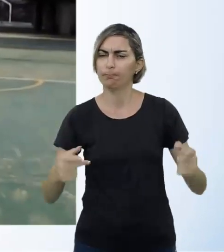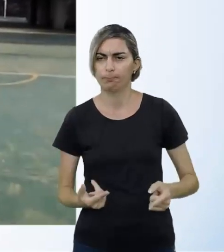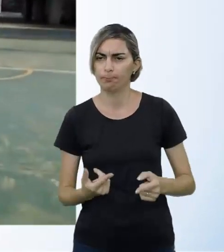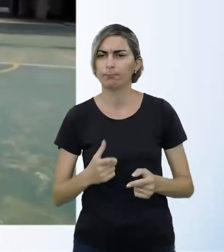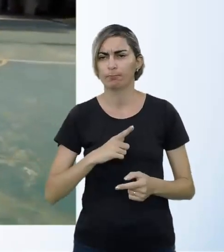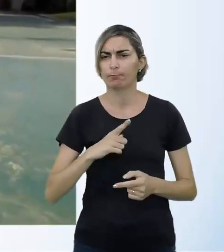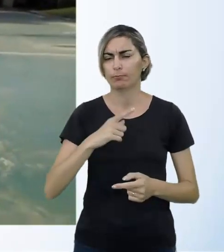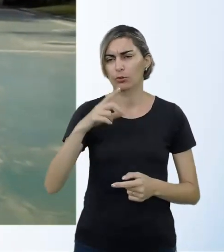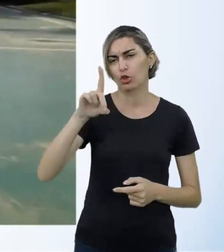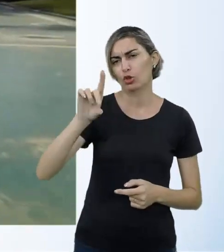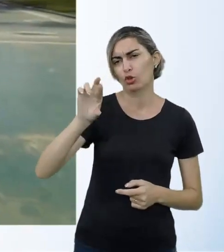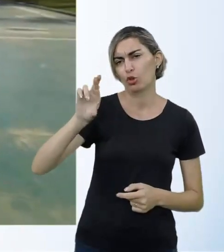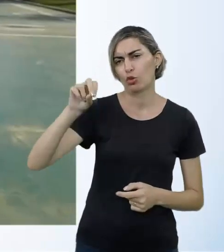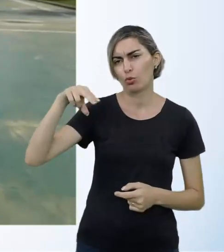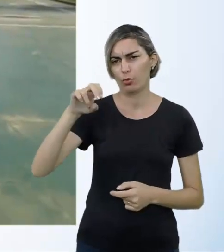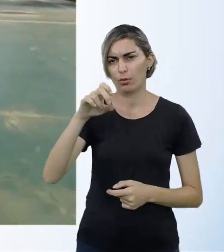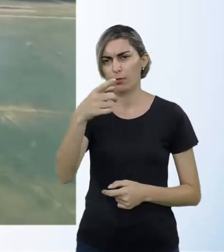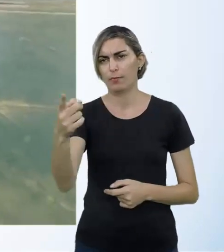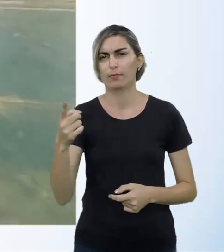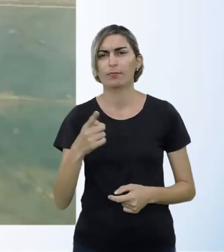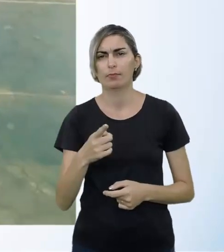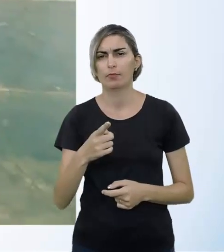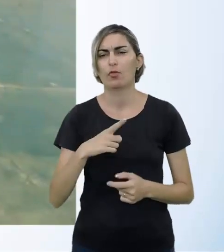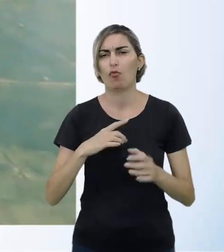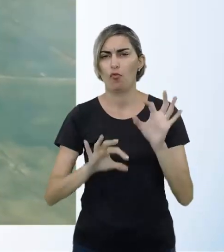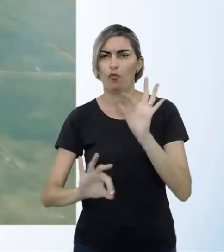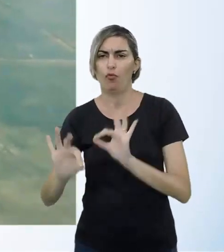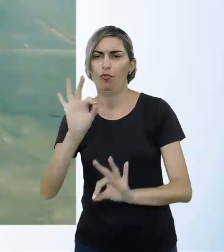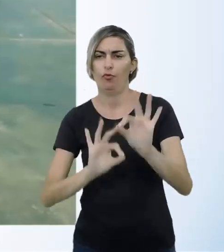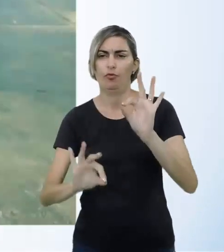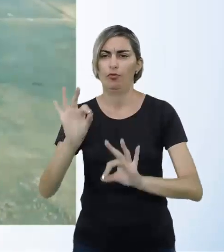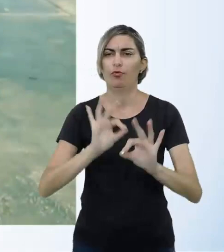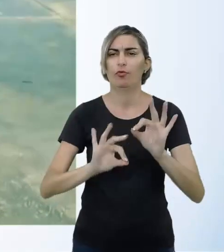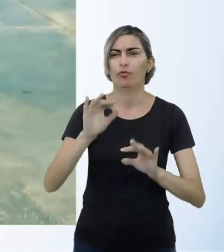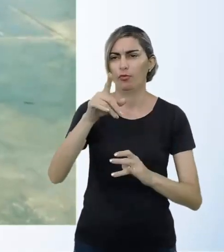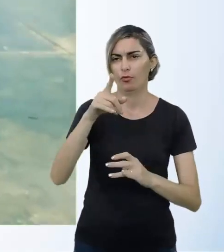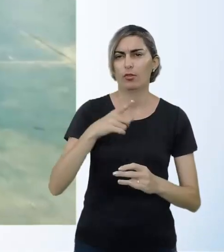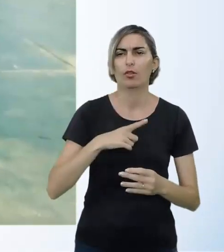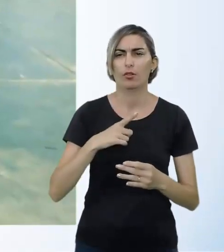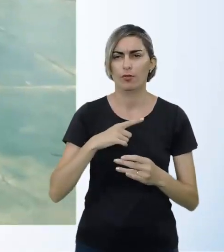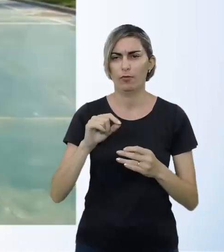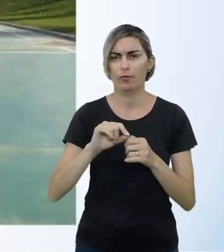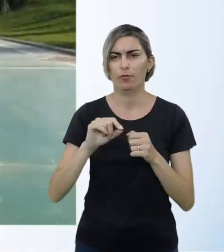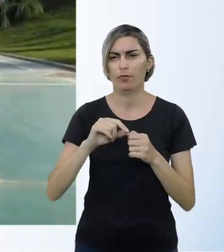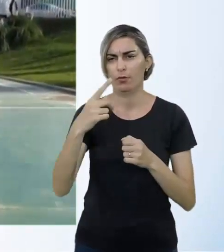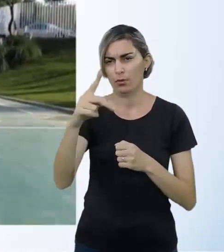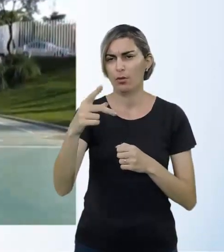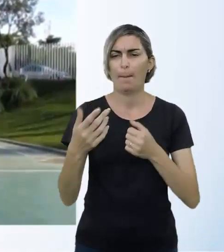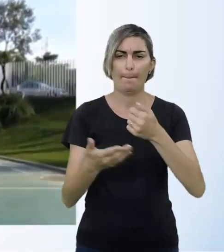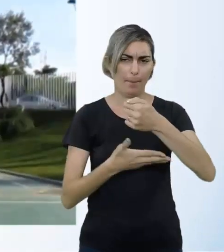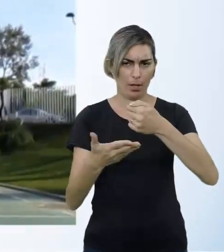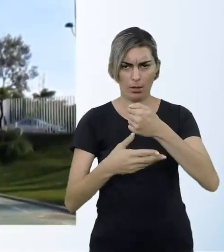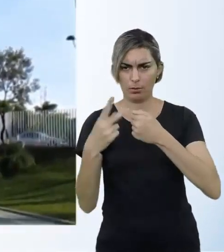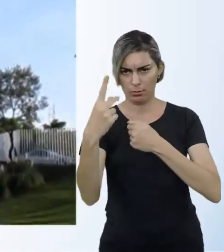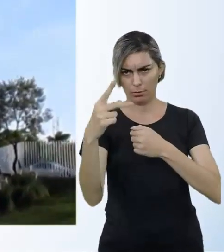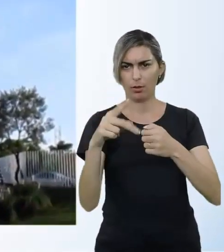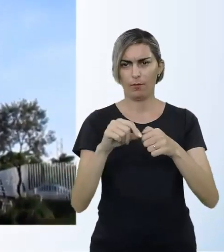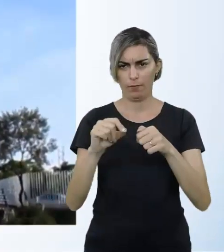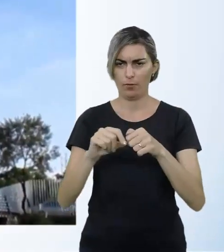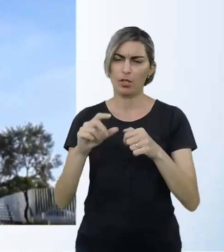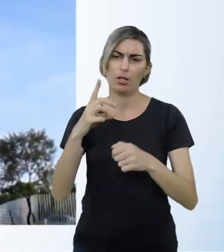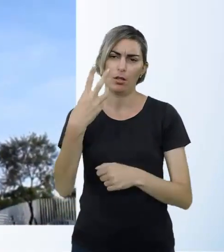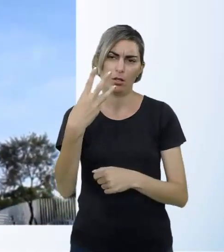tá? Aqui é uma imagem de um drone, ele foi montado completamente controlado com Arduino, as bases dele foram feitas com